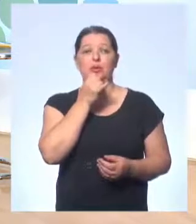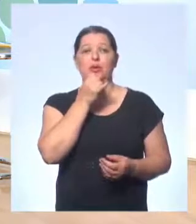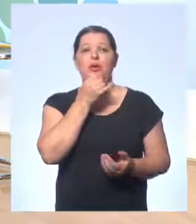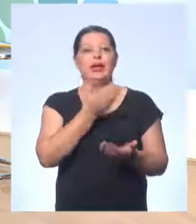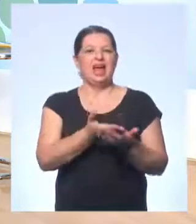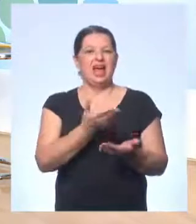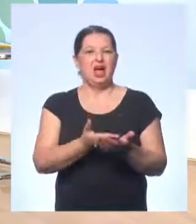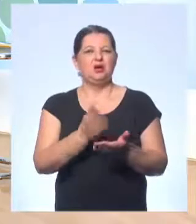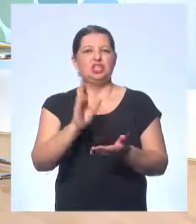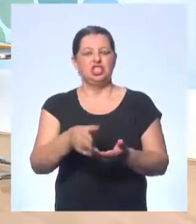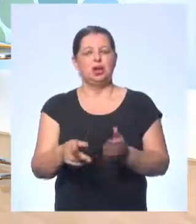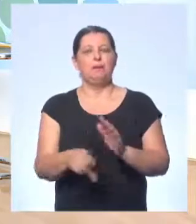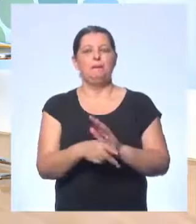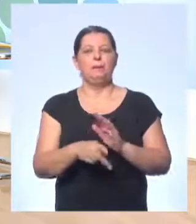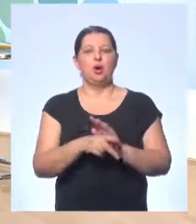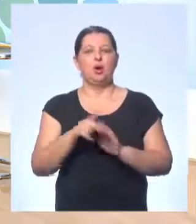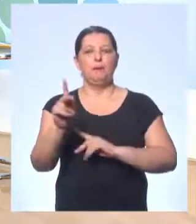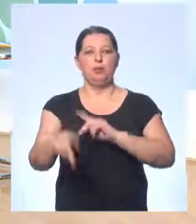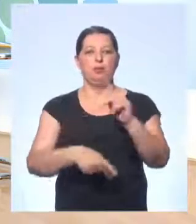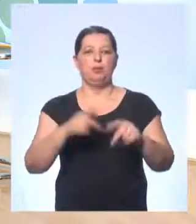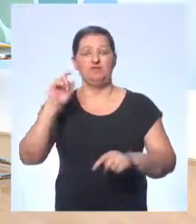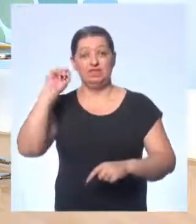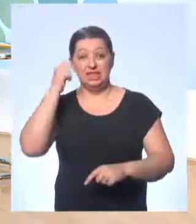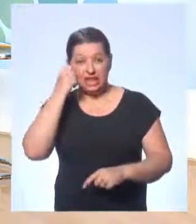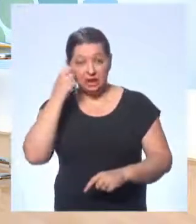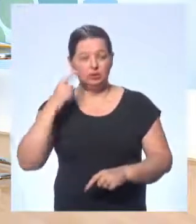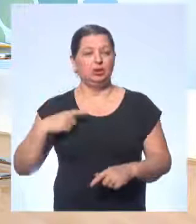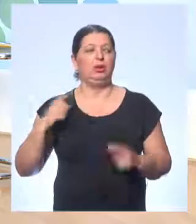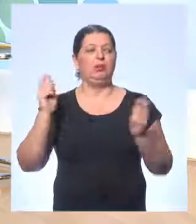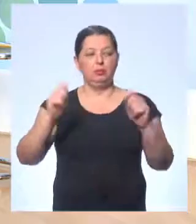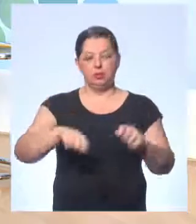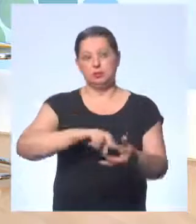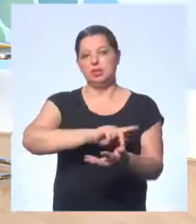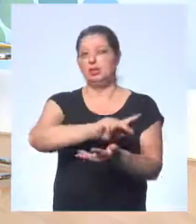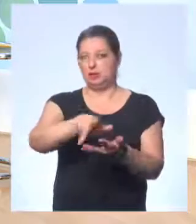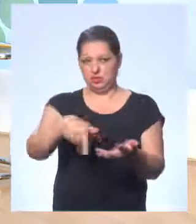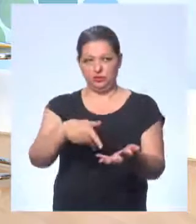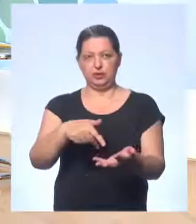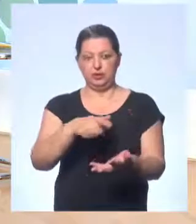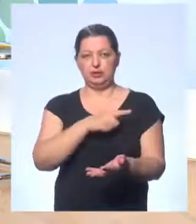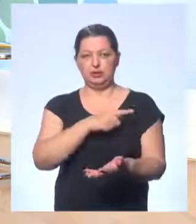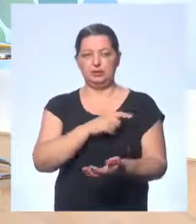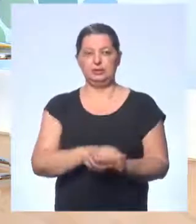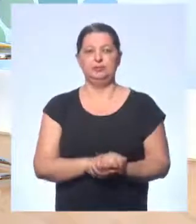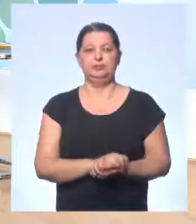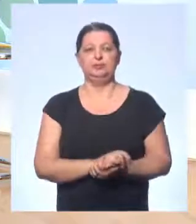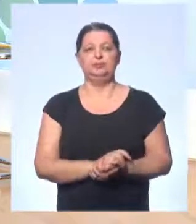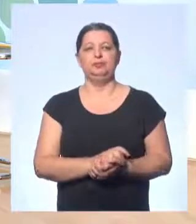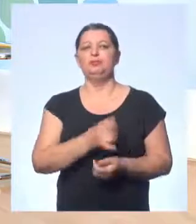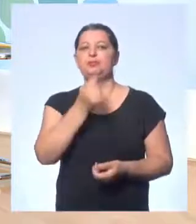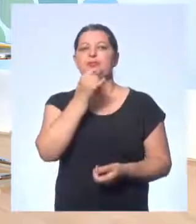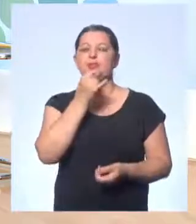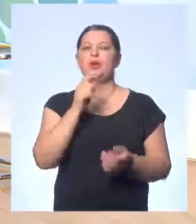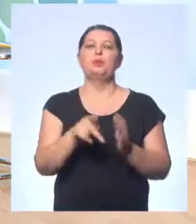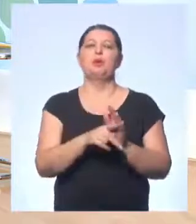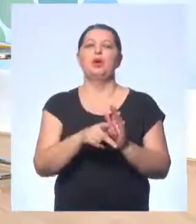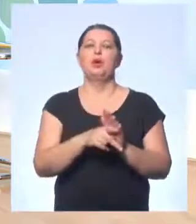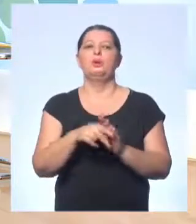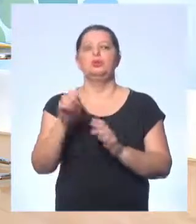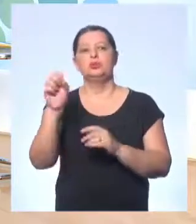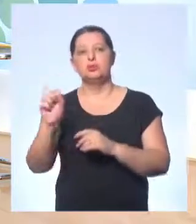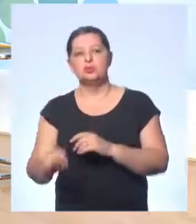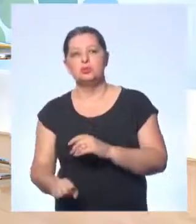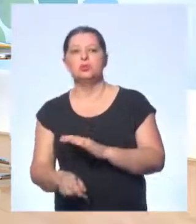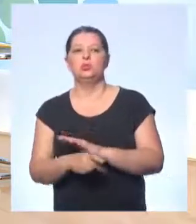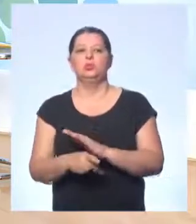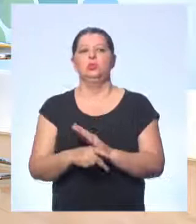razão negra, né, como existem outras possibilidades de pensamento, como, por exemplo, as epistemologias do Sul, do Boaventura de